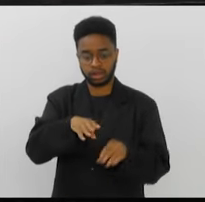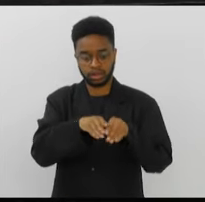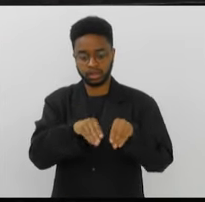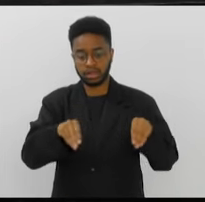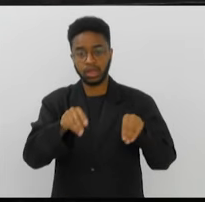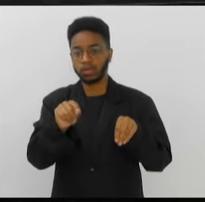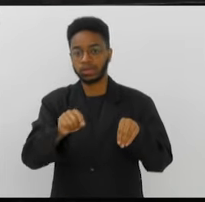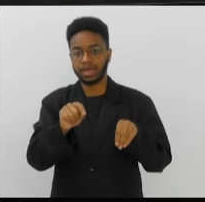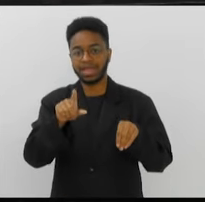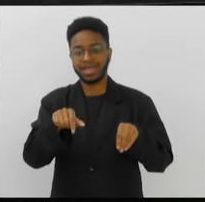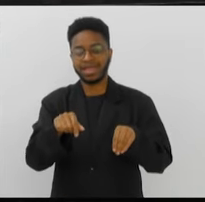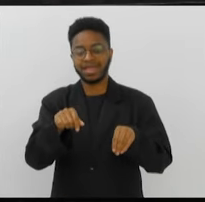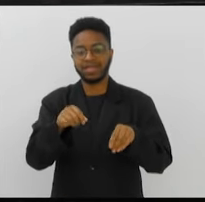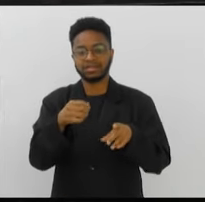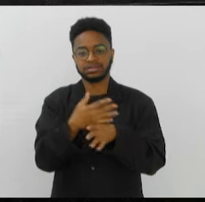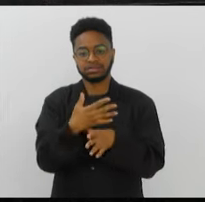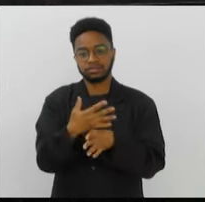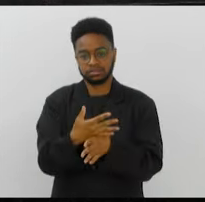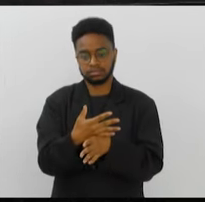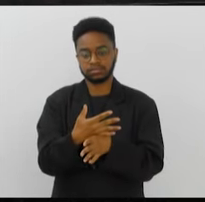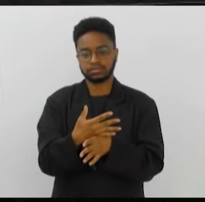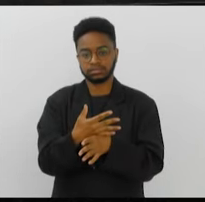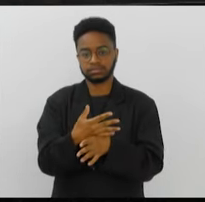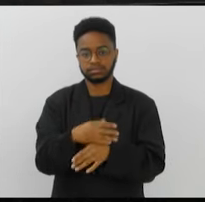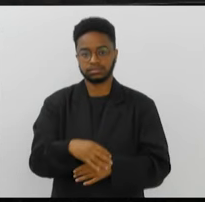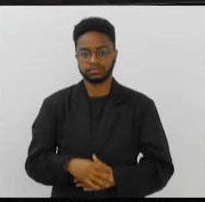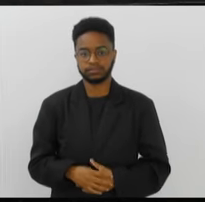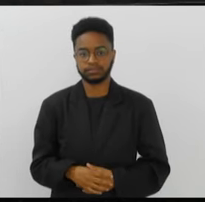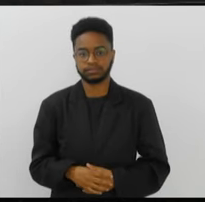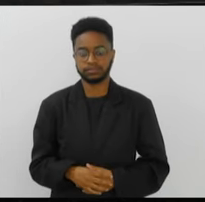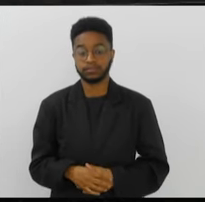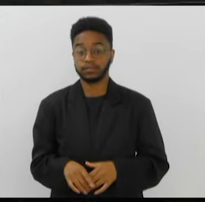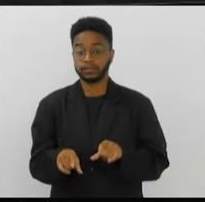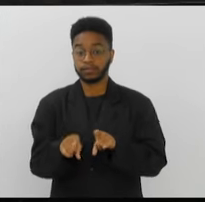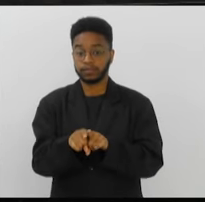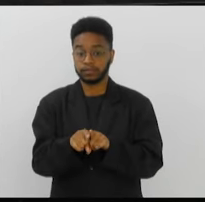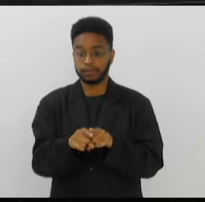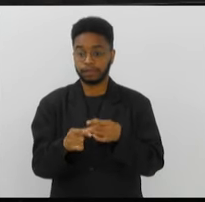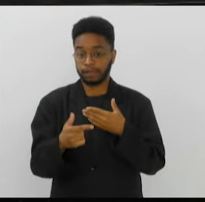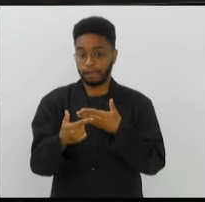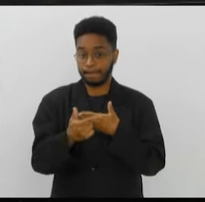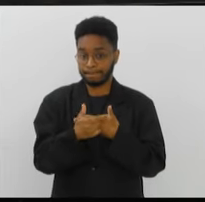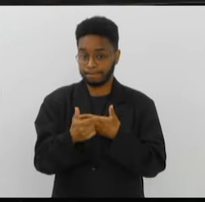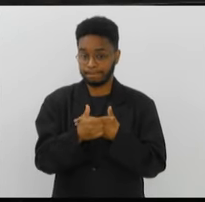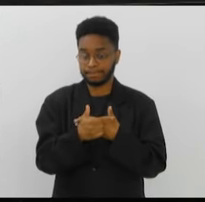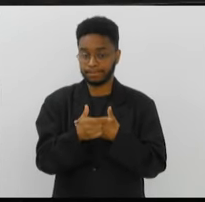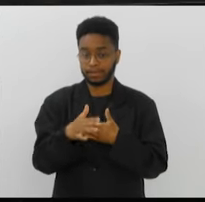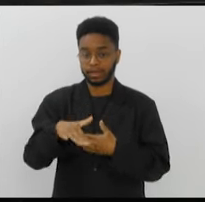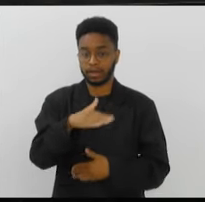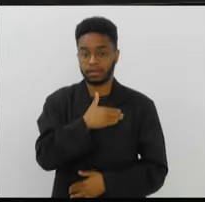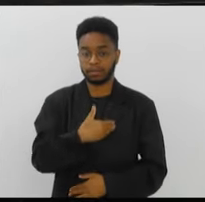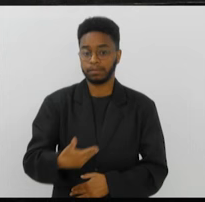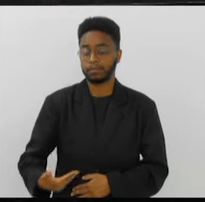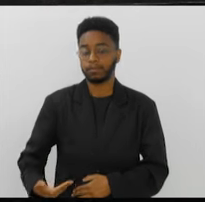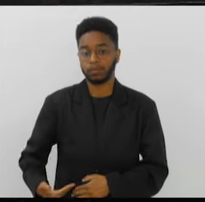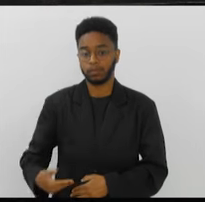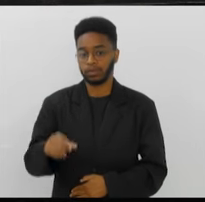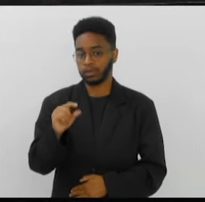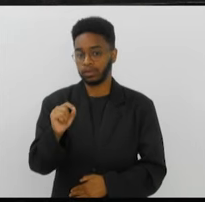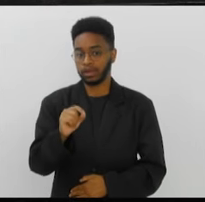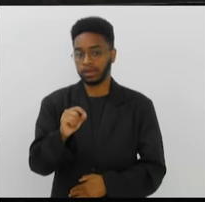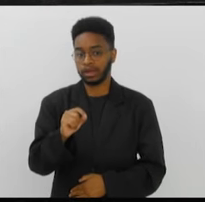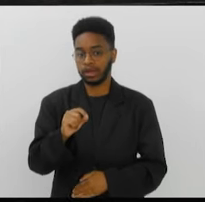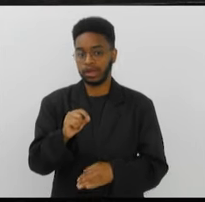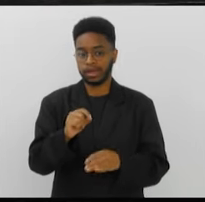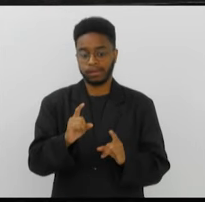a municipalidade. E a tarefa de ordem pública de